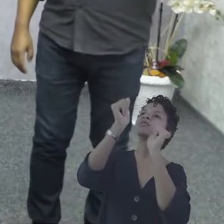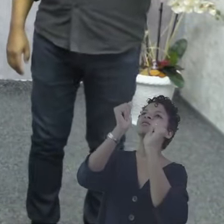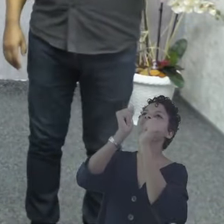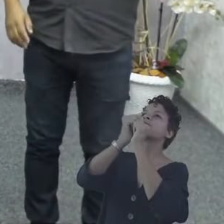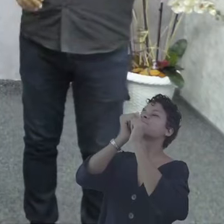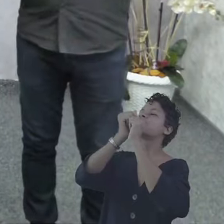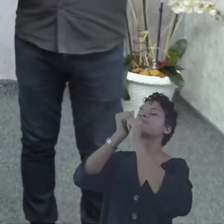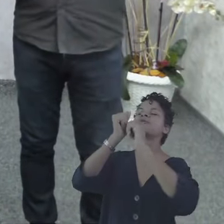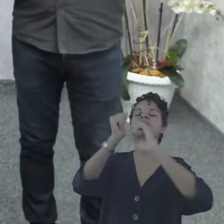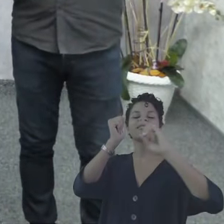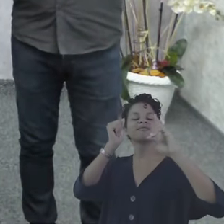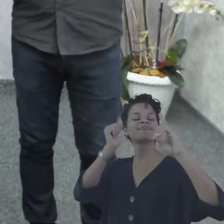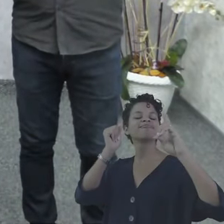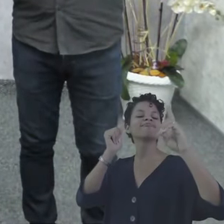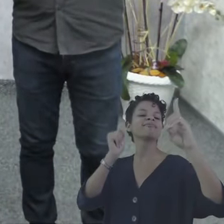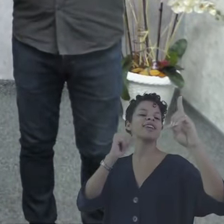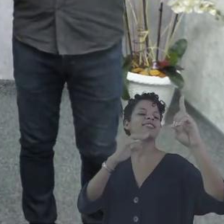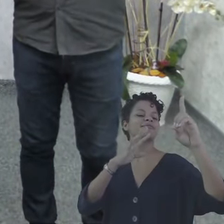junto ao